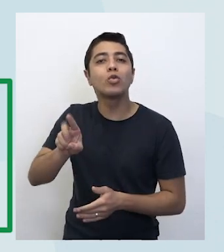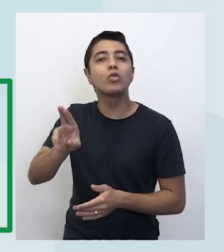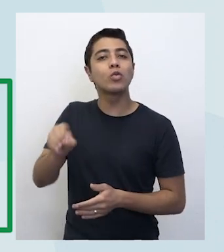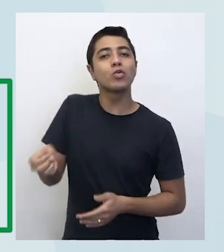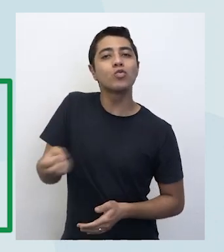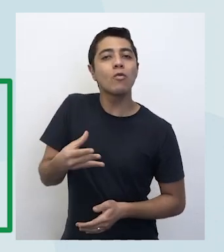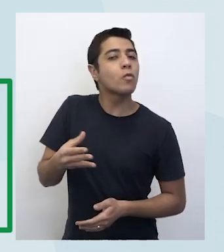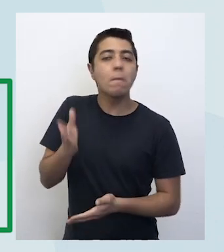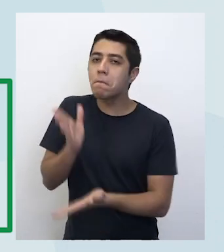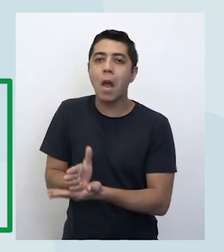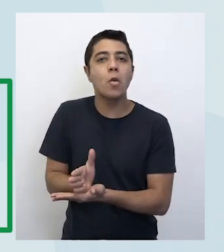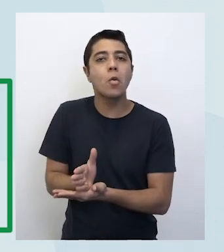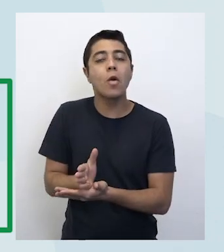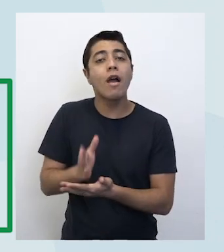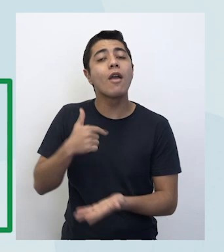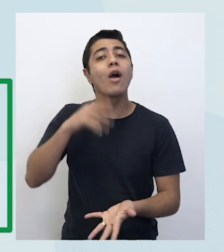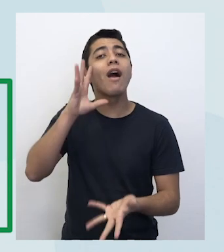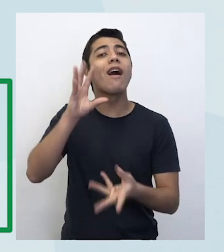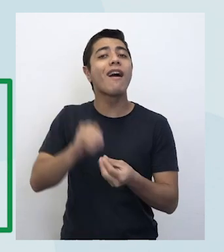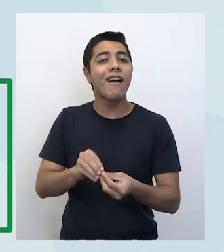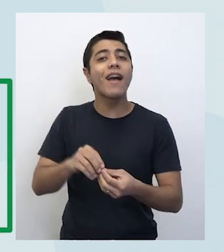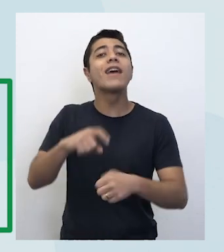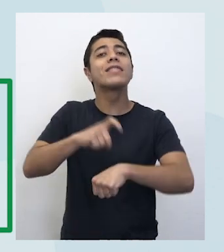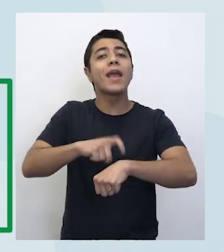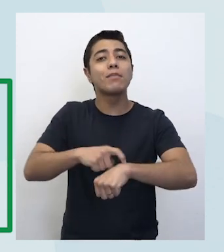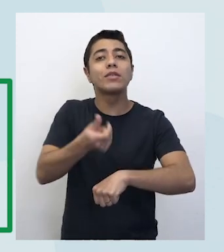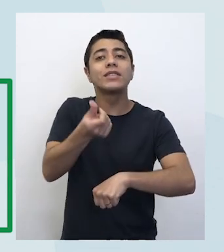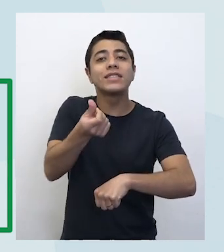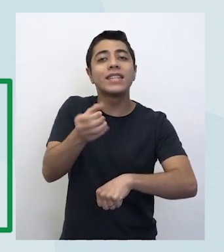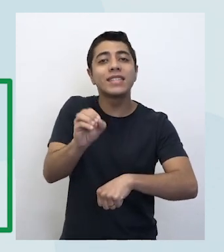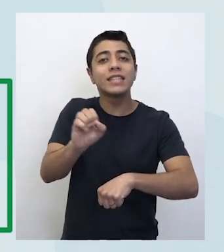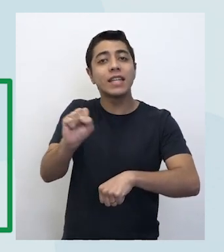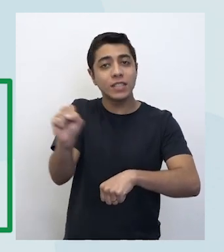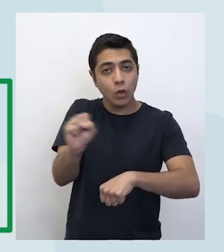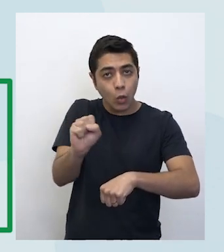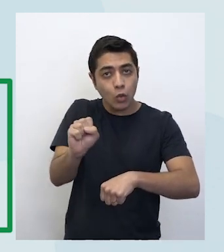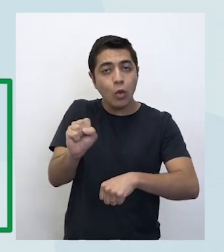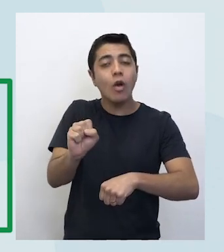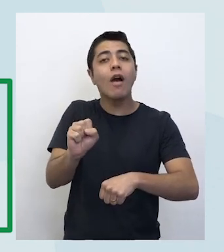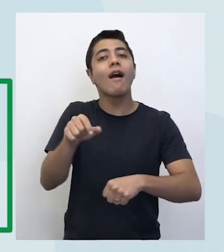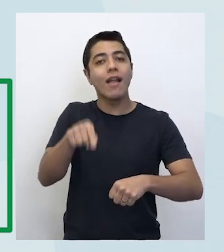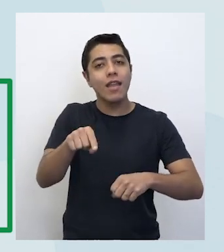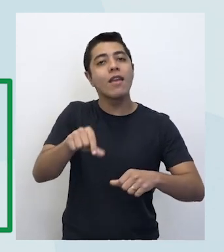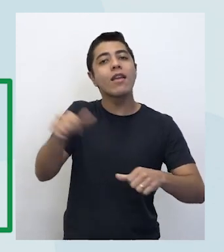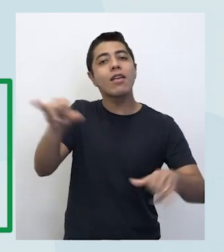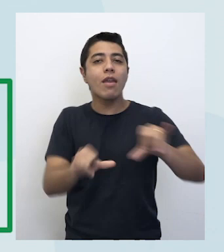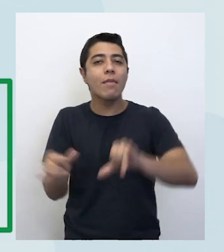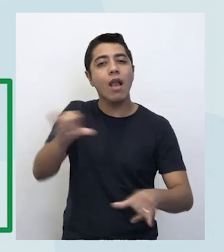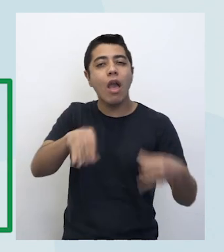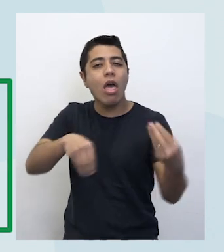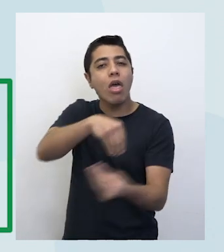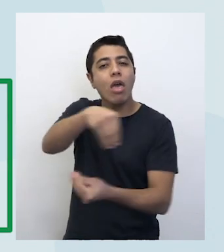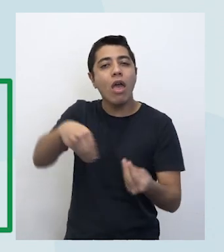60 segundos, a reação ela atingiu o equilíbrio. Né? Como vocês observaram aí, que eu acabei de falar, eu